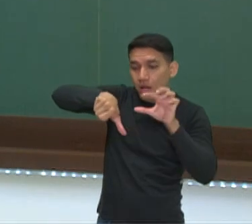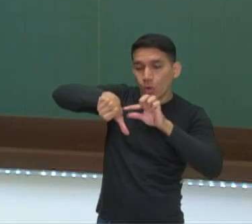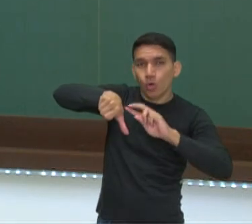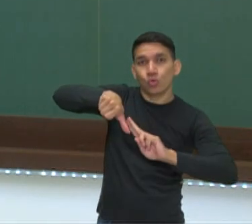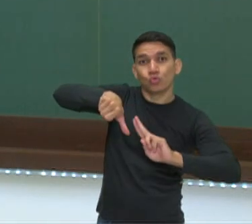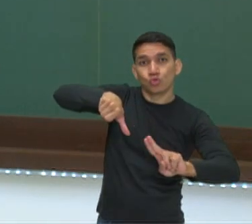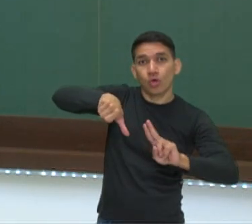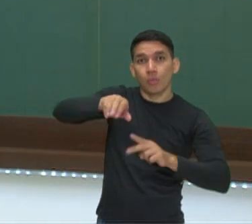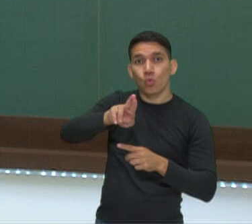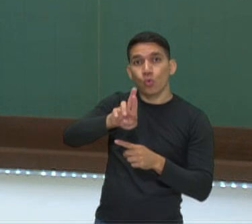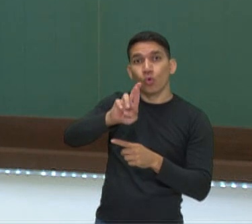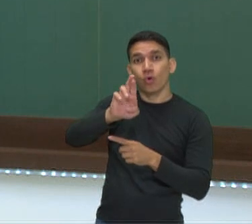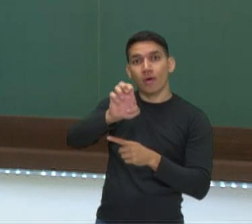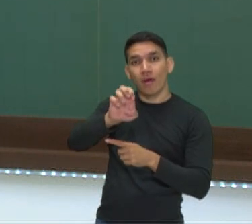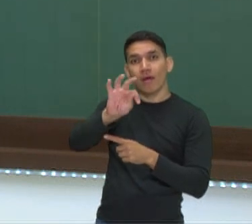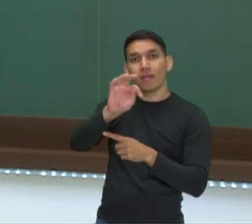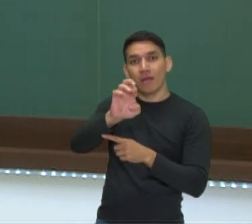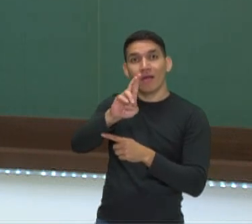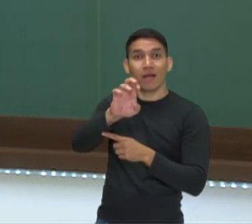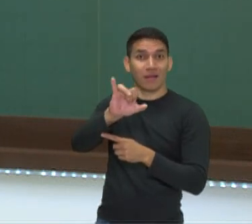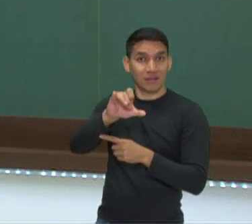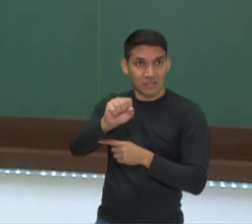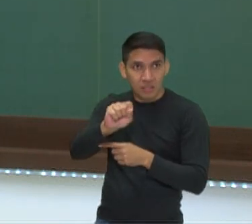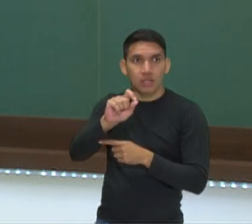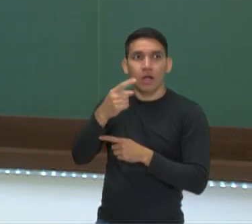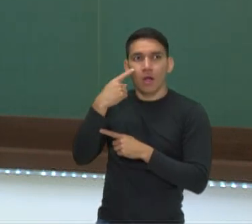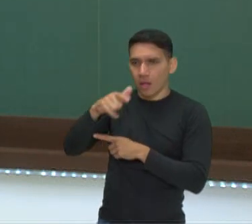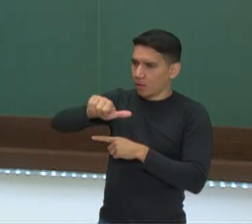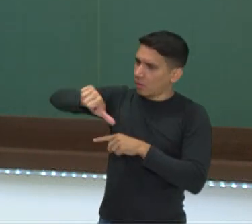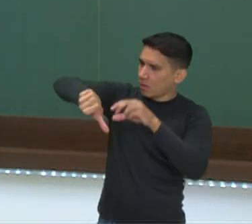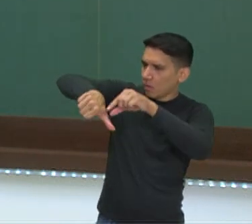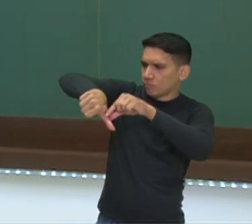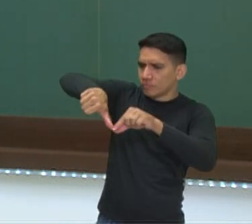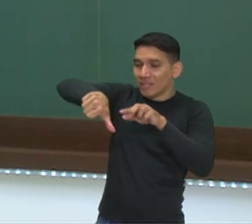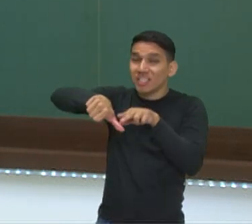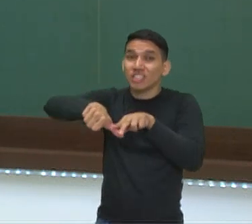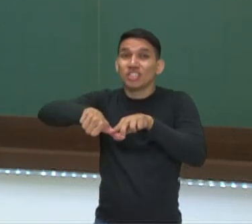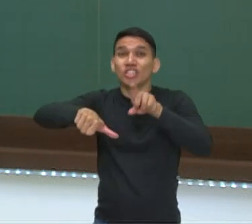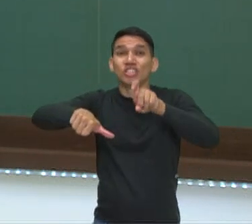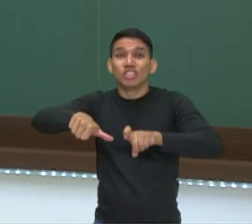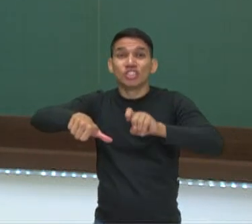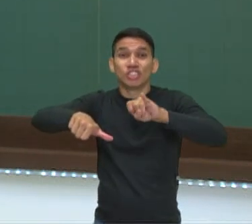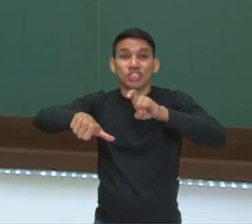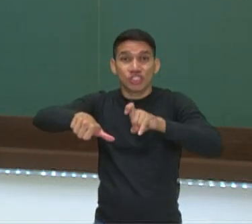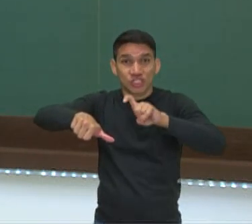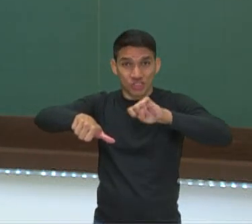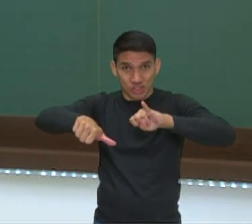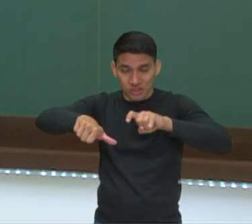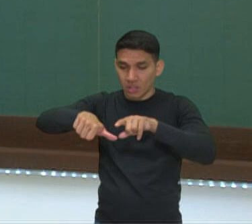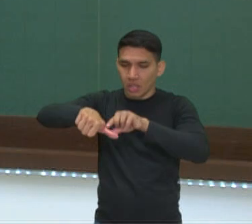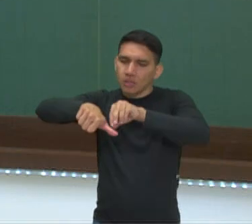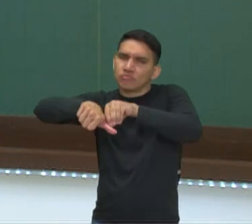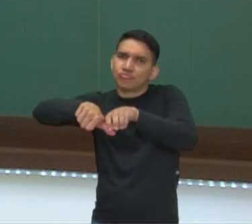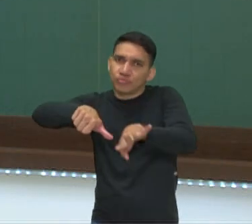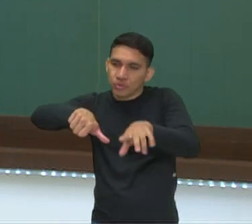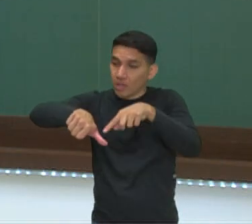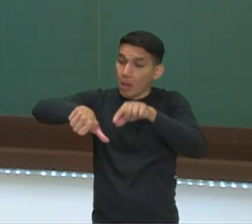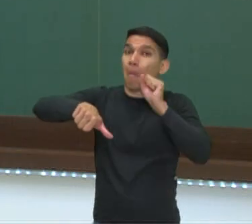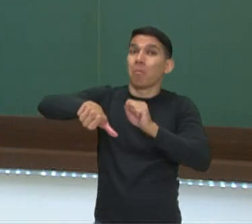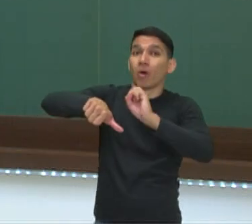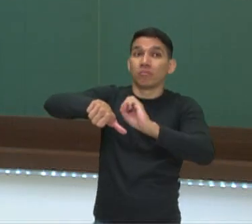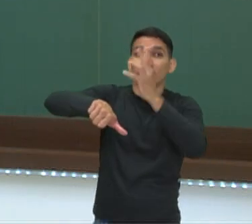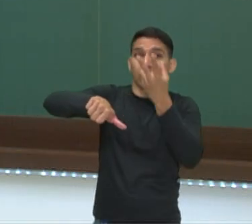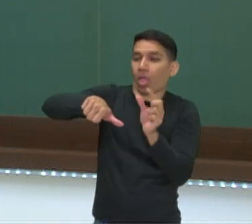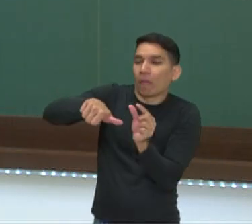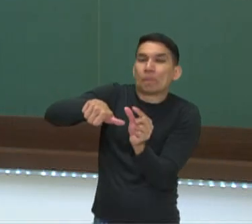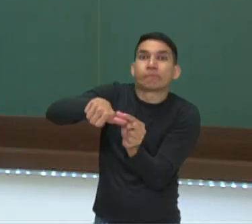os canais, né, que conduzem a nossa urina. Então eles podem ter um início repentino ali, a formação